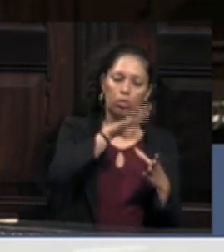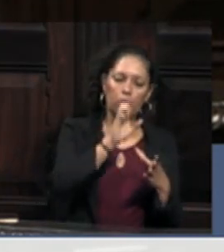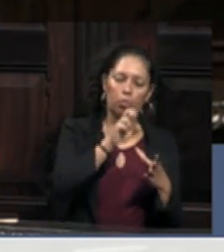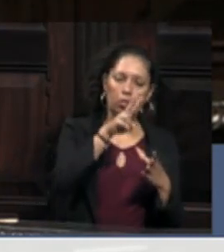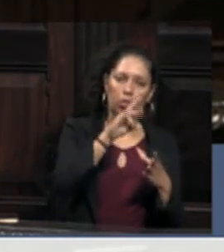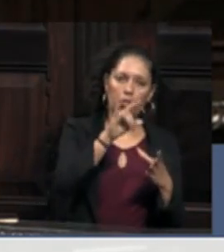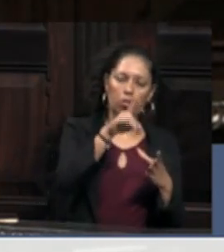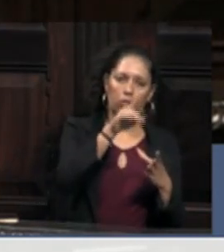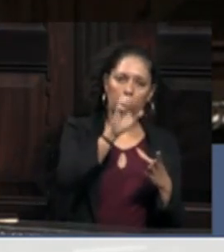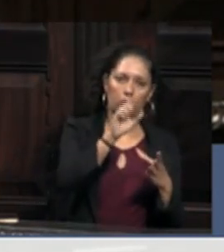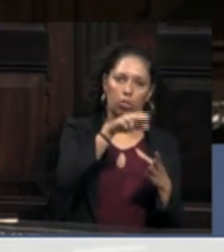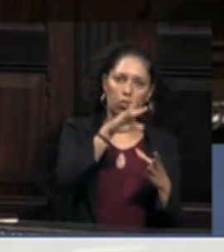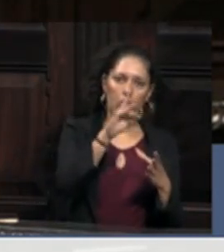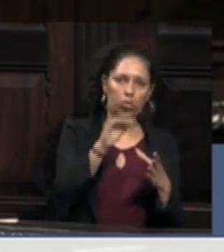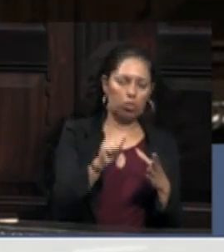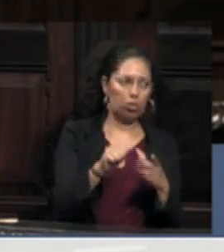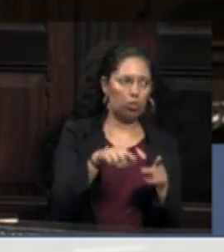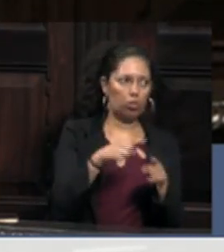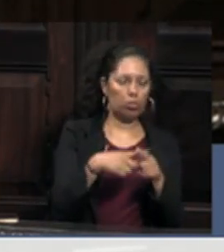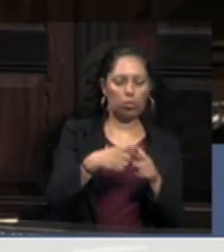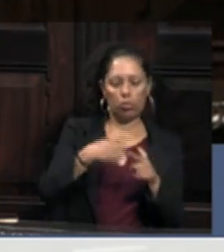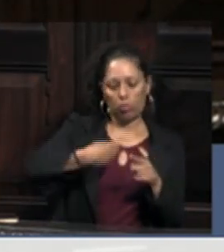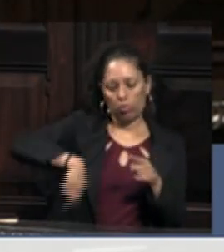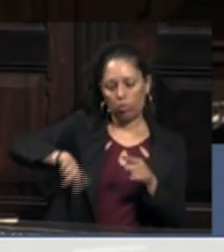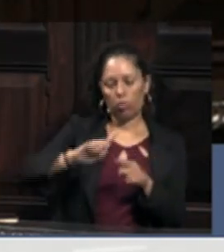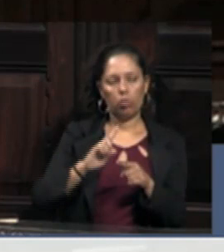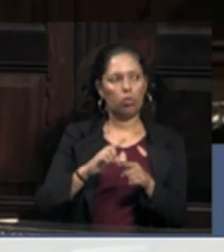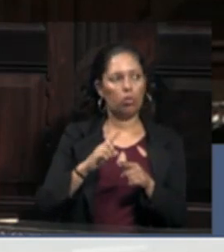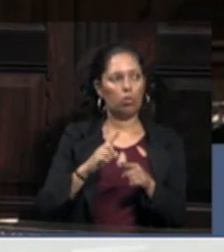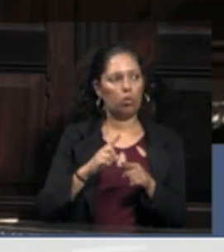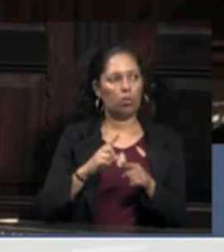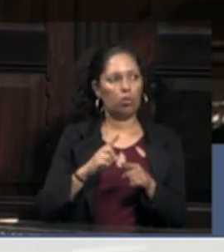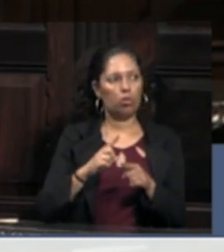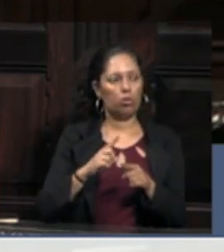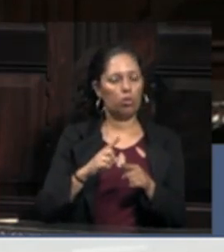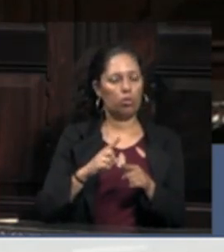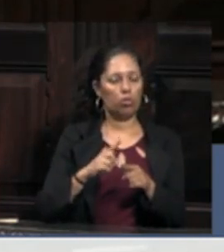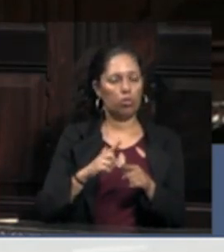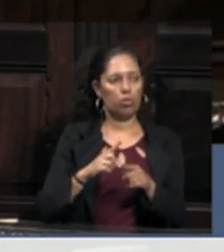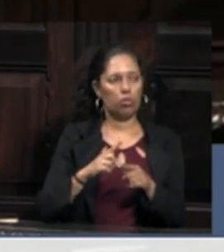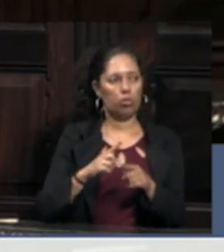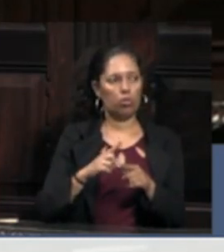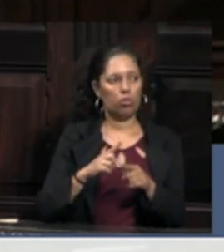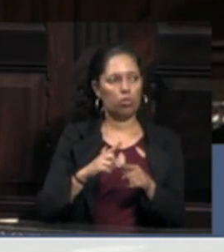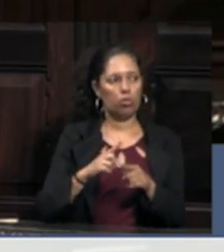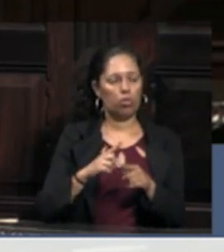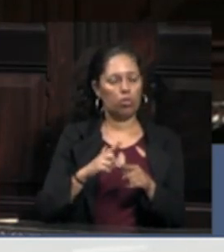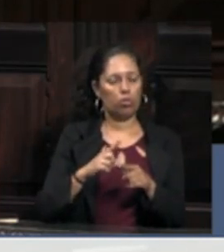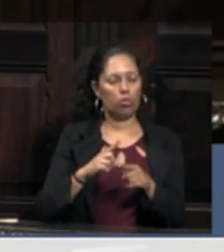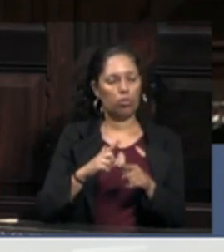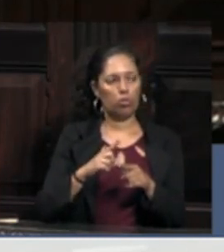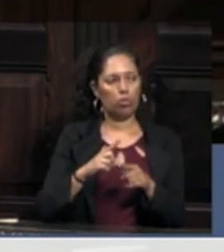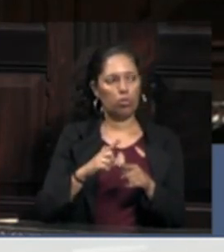previdenciário, para que possamos ter migração do fundo